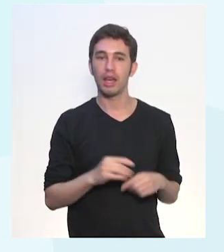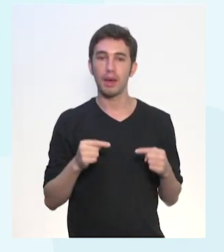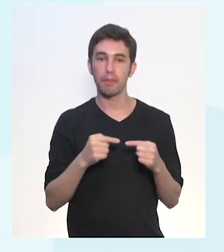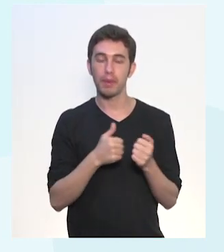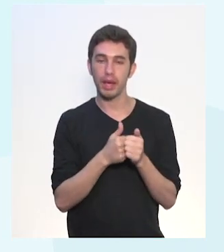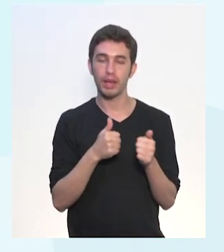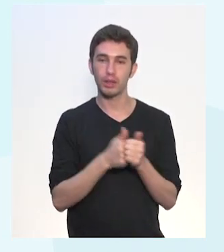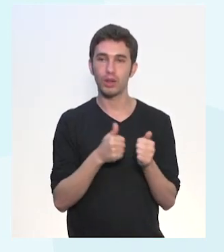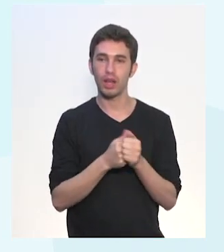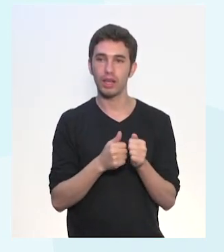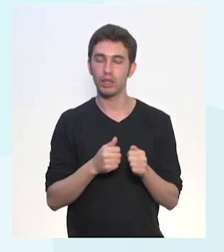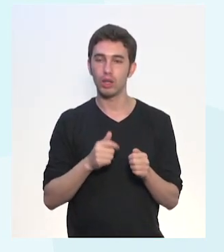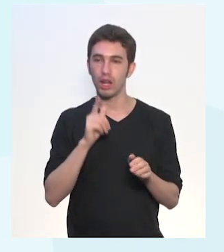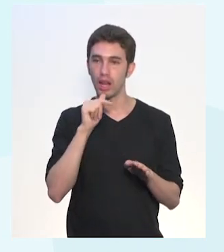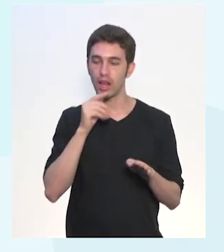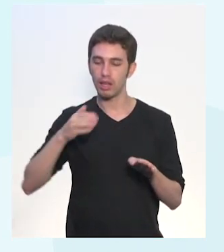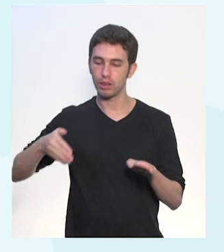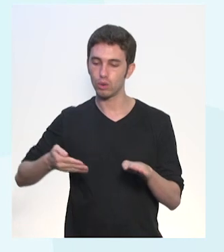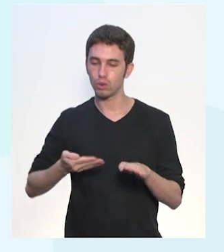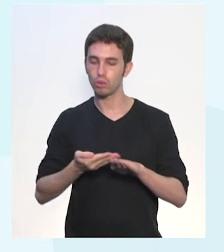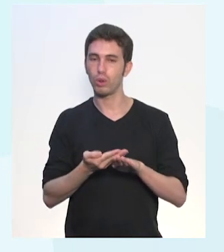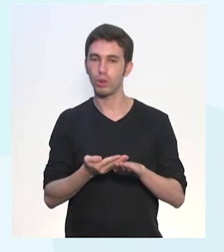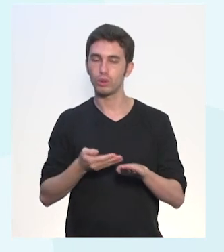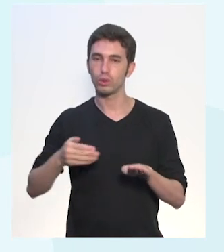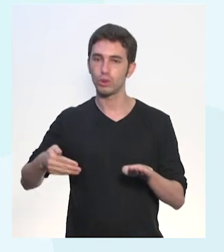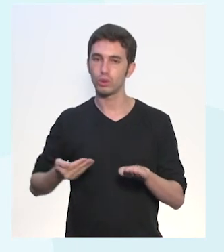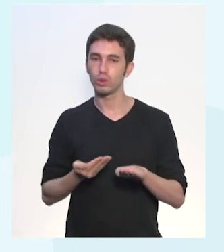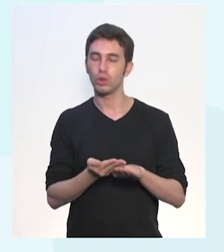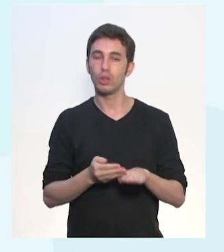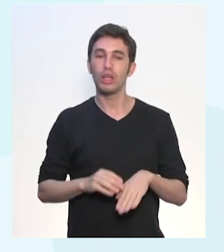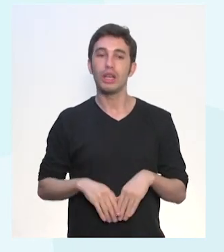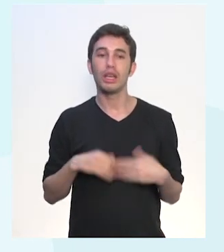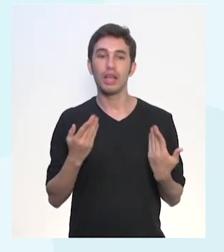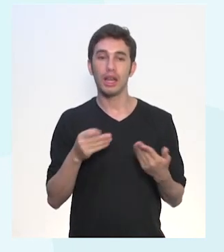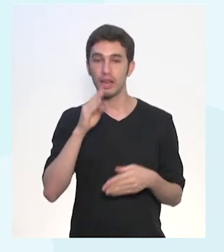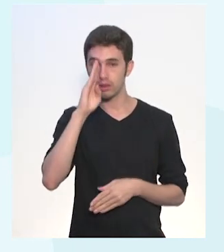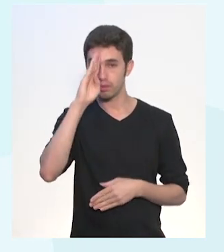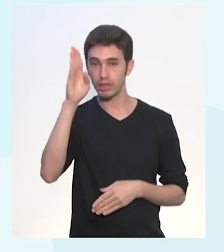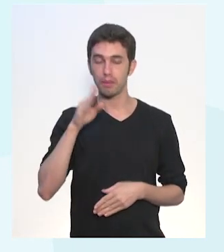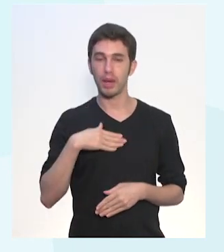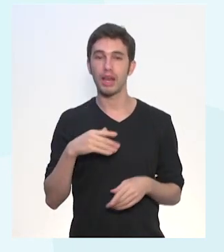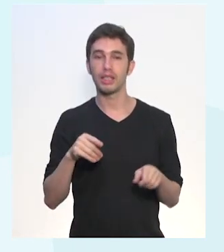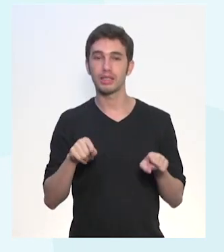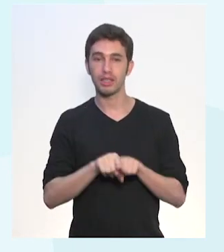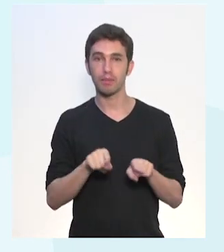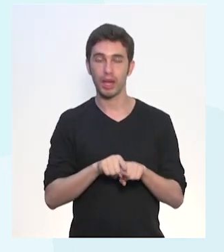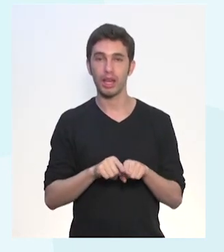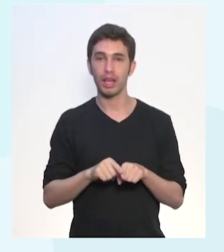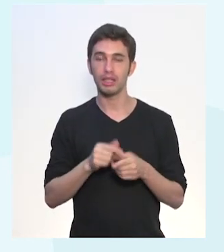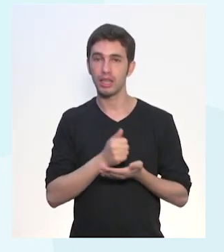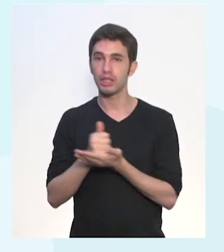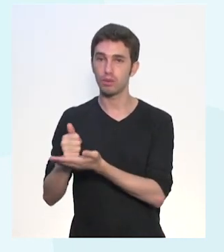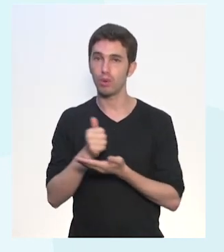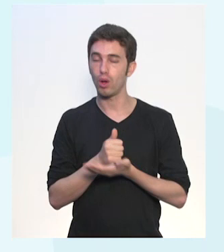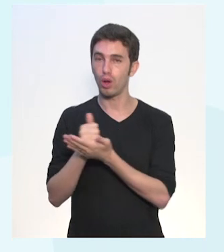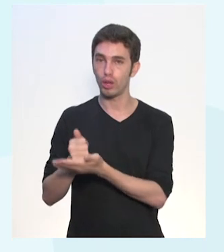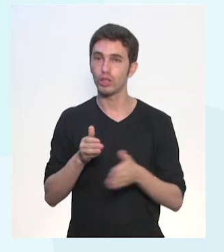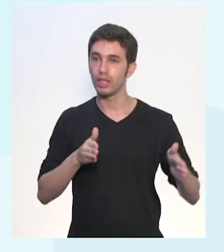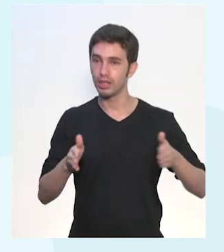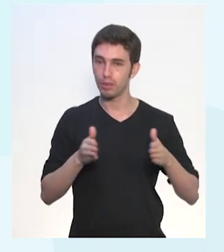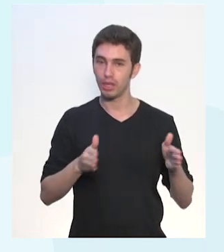os portos e as ferrovias como os principais meios, né, de transporte da época, né, e